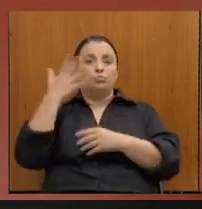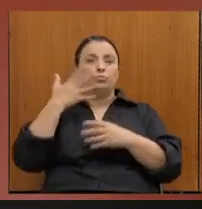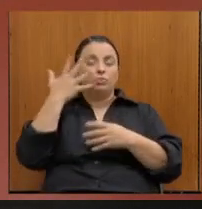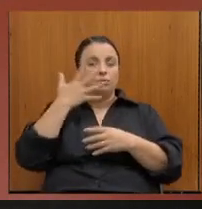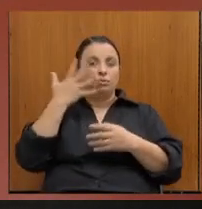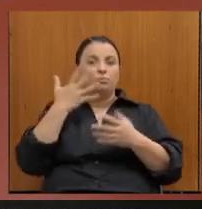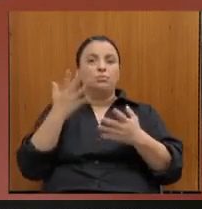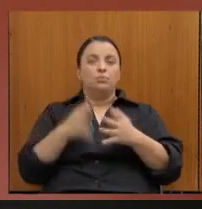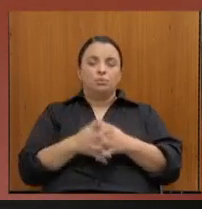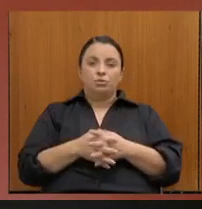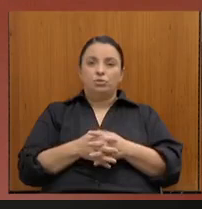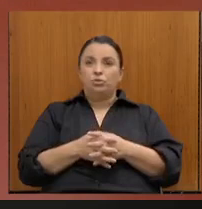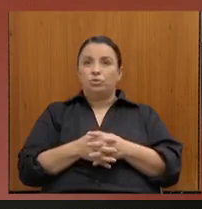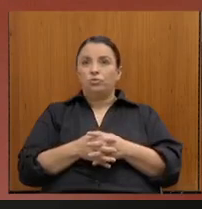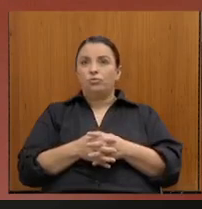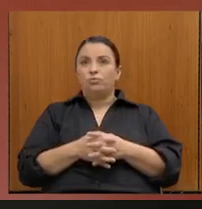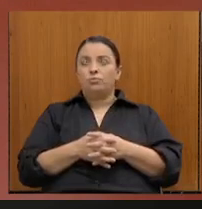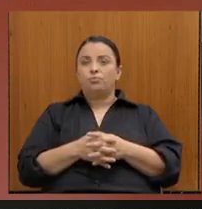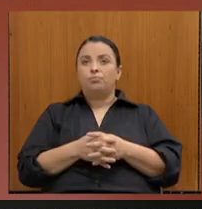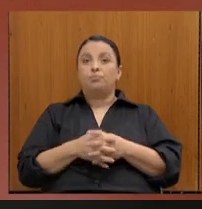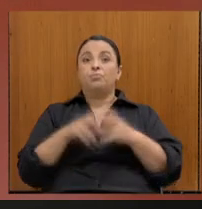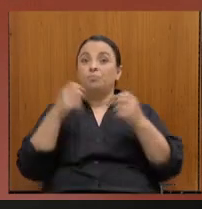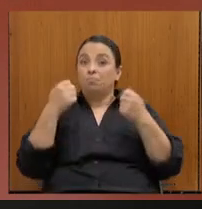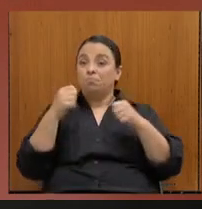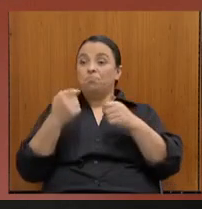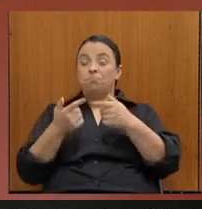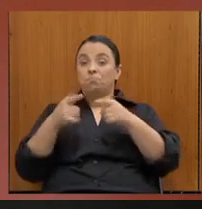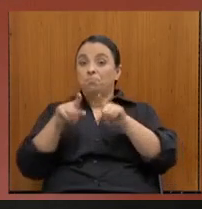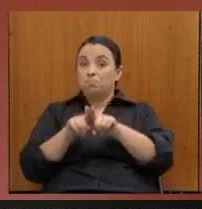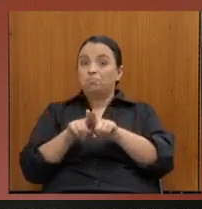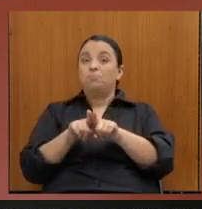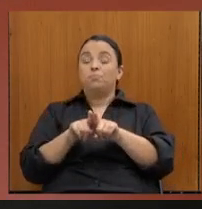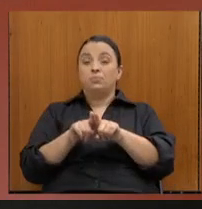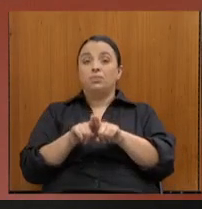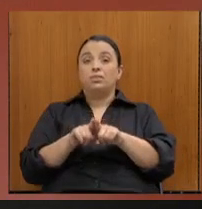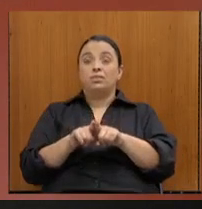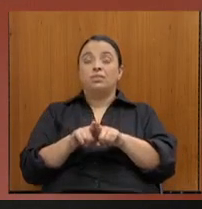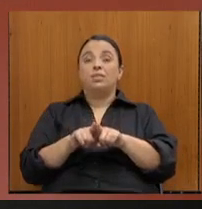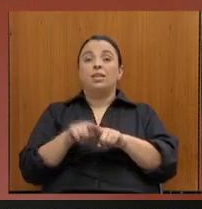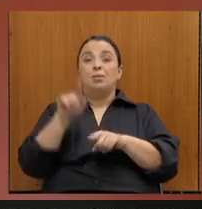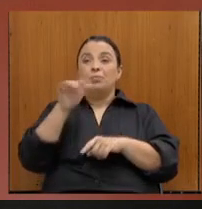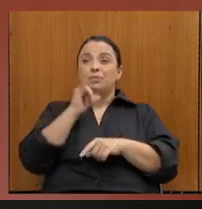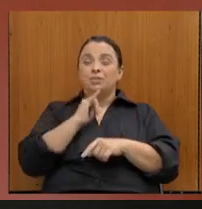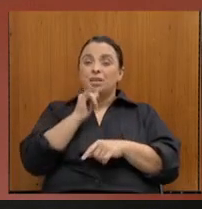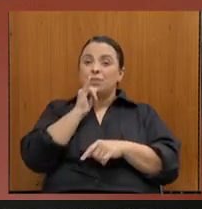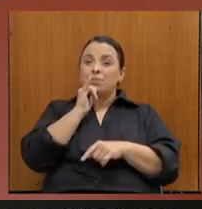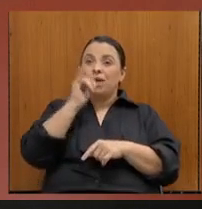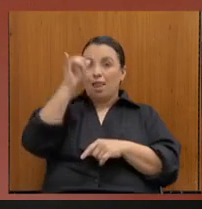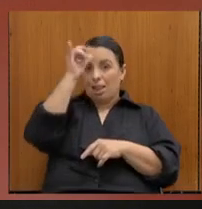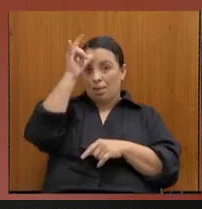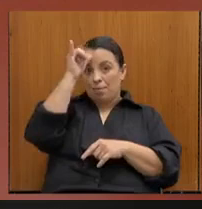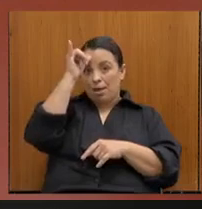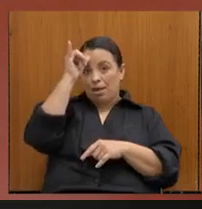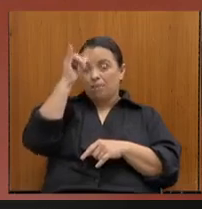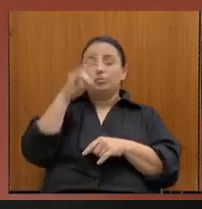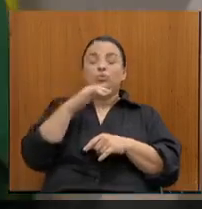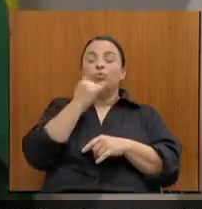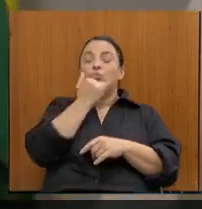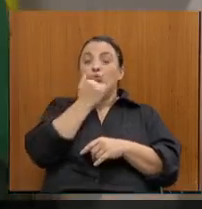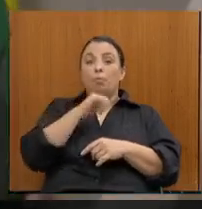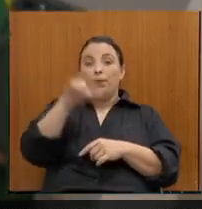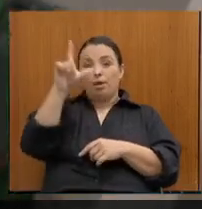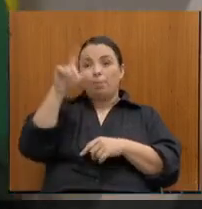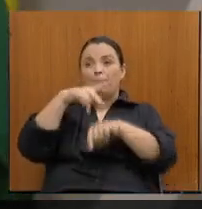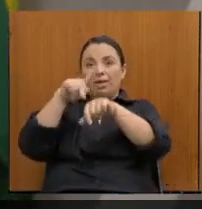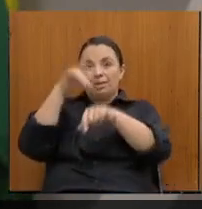uma fazendeira e ver com as garras aí na vão trazer na Alemanha para vamos tirar aqui né não Sem dúvida